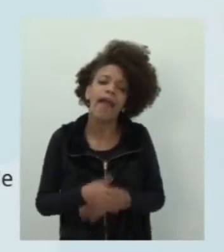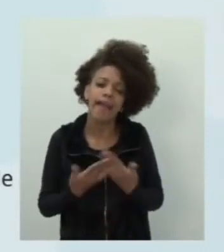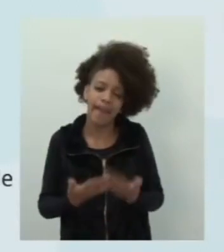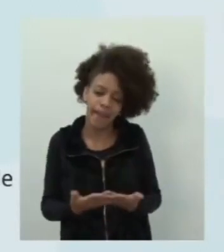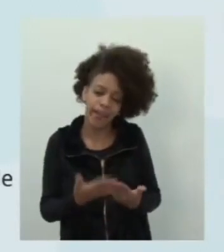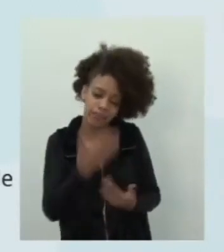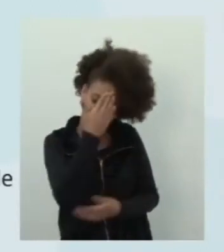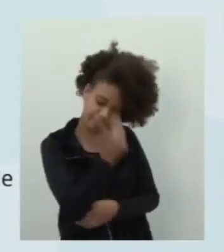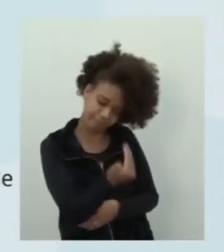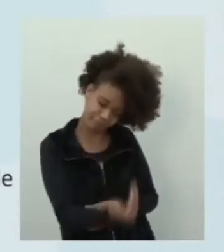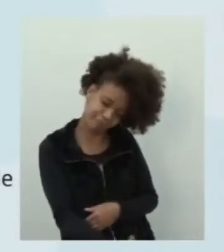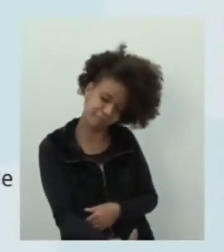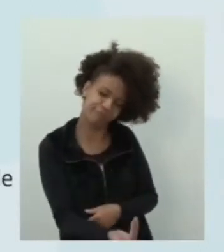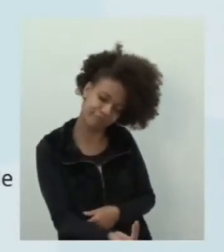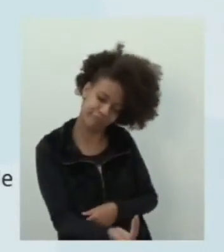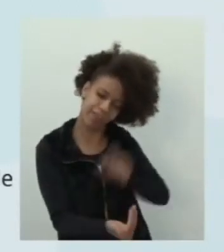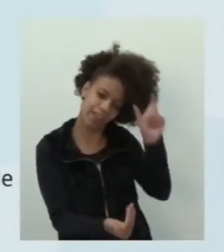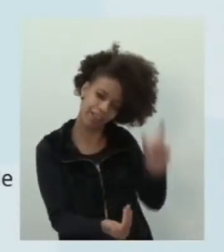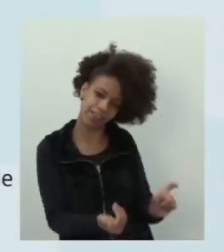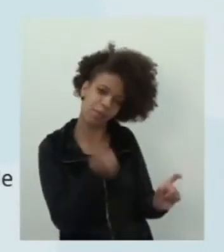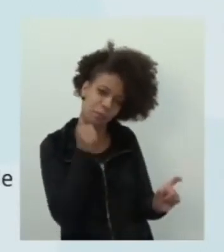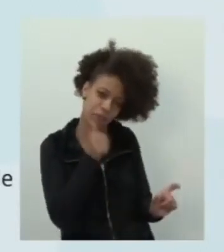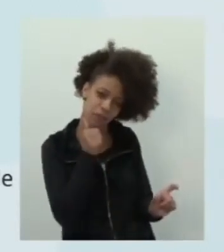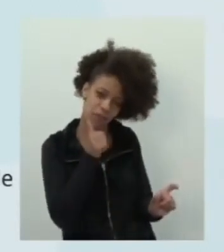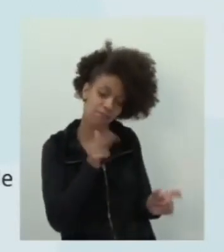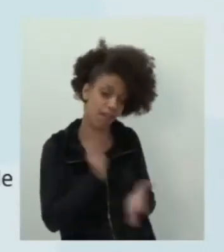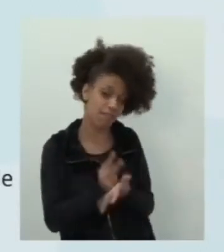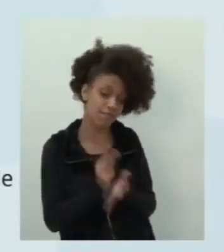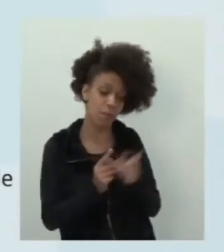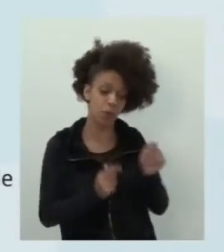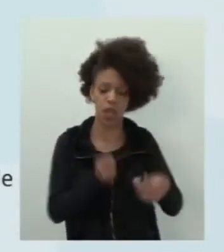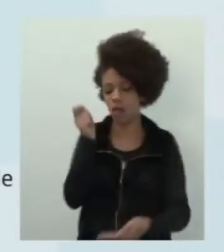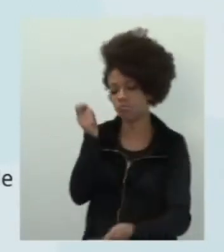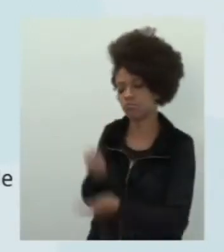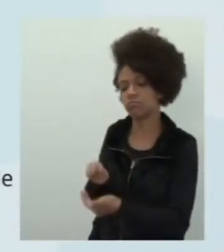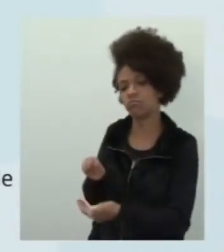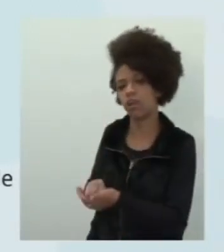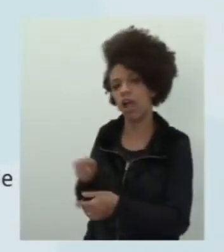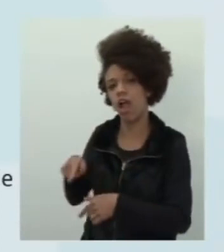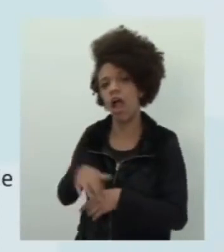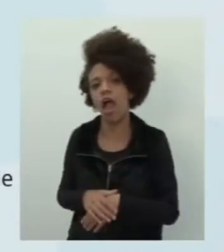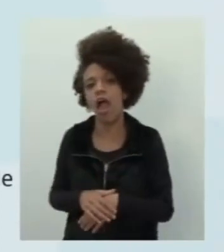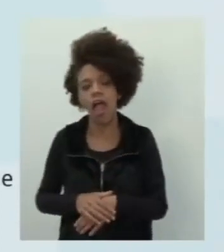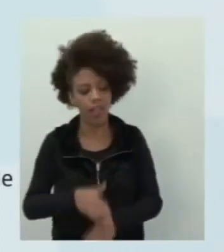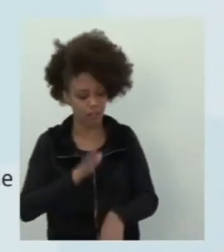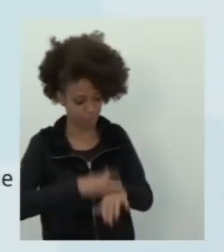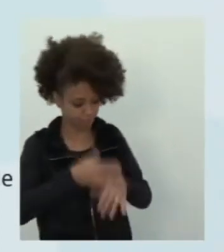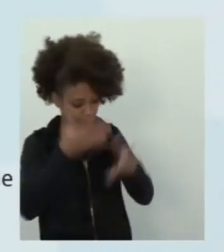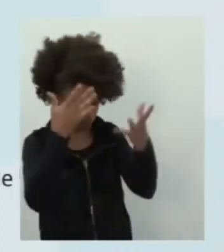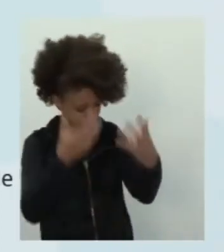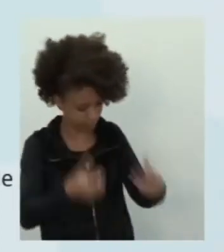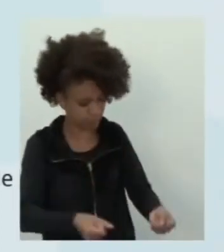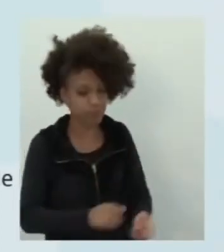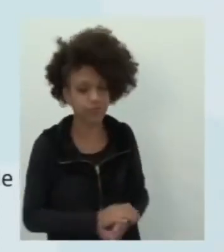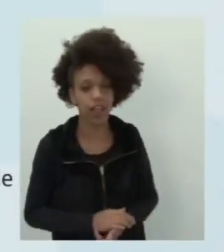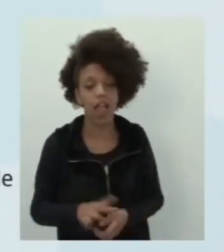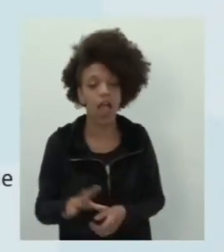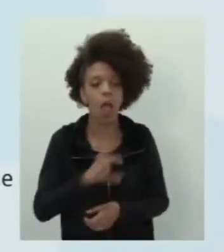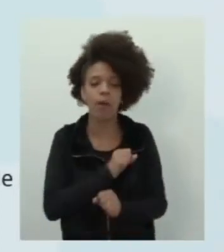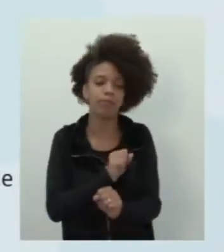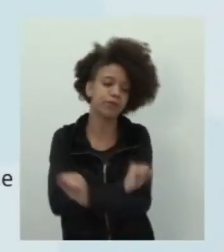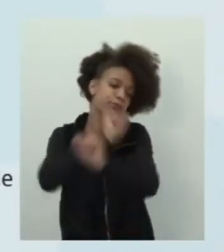ele é vassalo dela, ele faz sempre aquilo que ela manda, né? Ela manda, ele obedece. Um amor impossível, porque é aquele